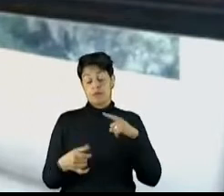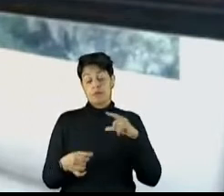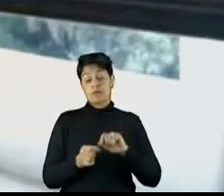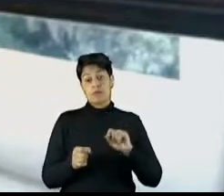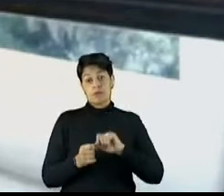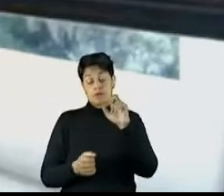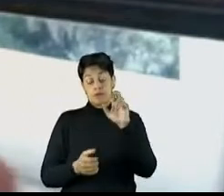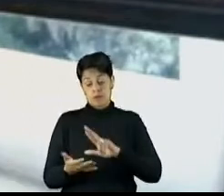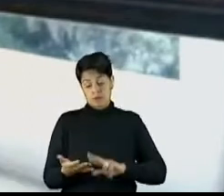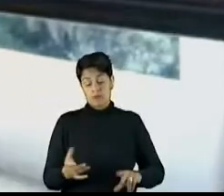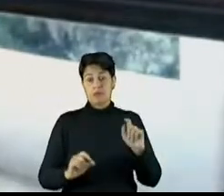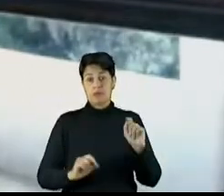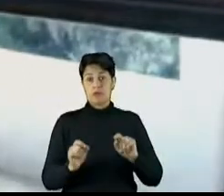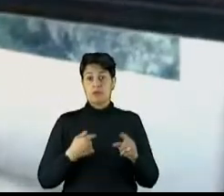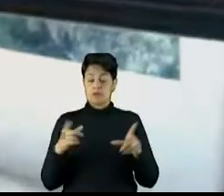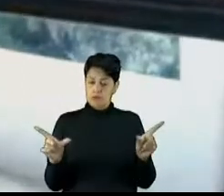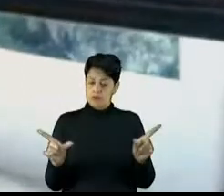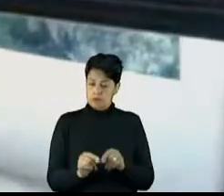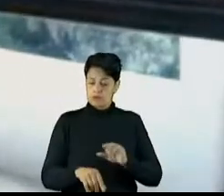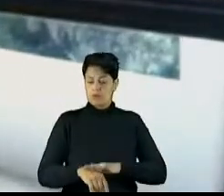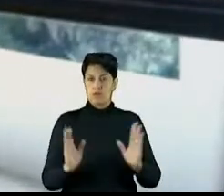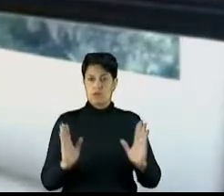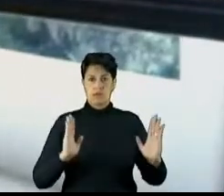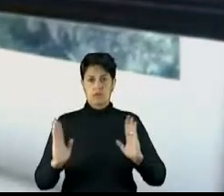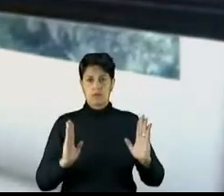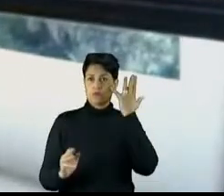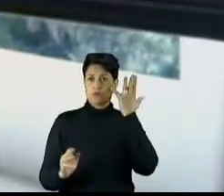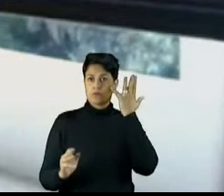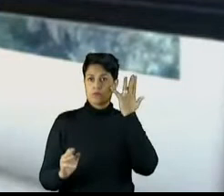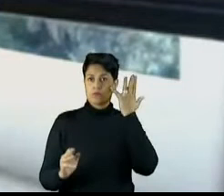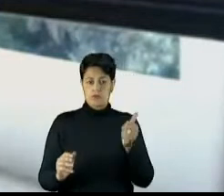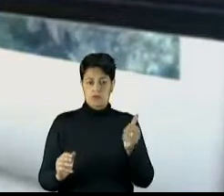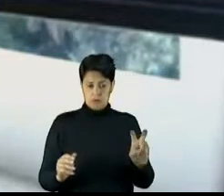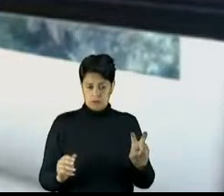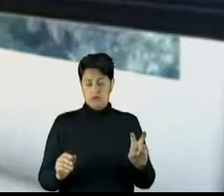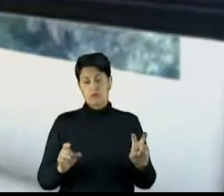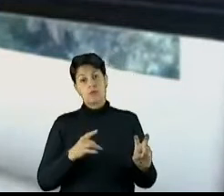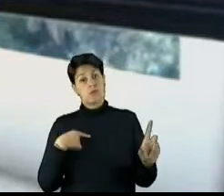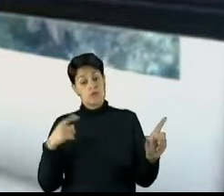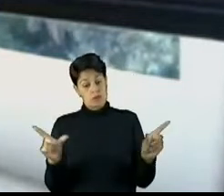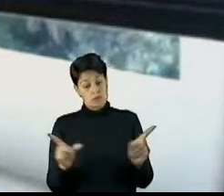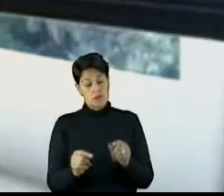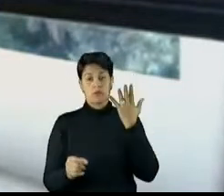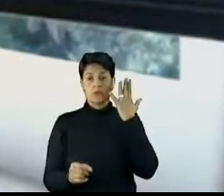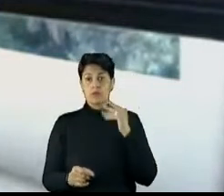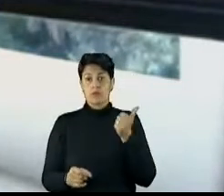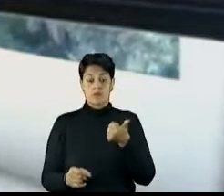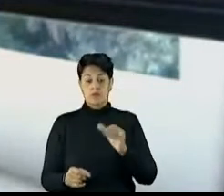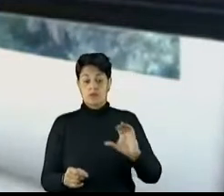a um aprofundamento das discussões internas sobre o conteúdo da nossa instrução normativa que trata de